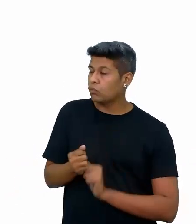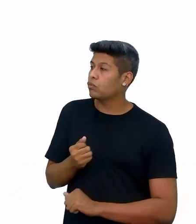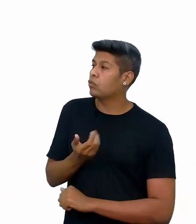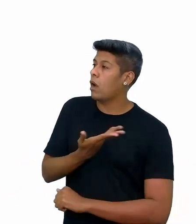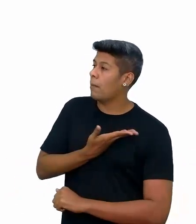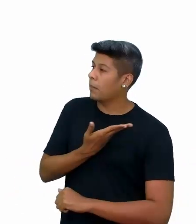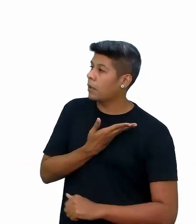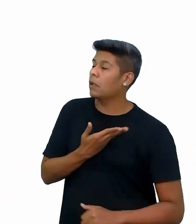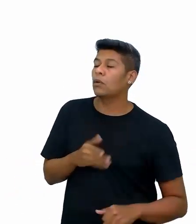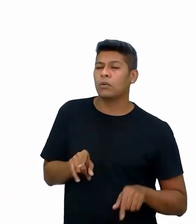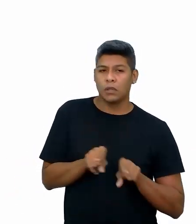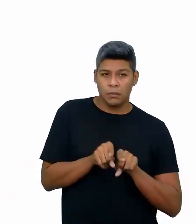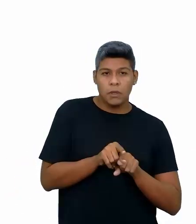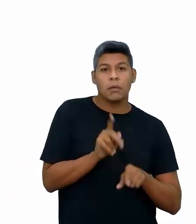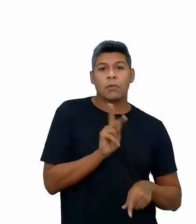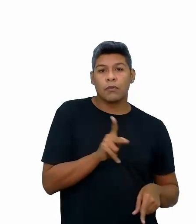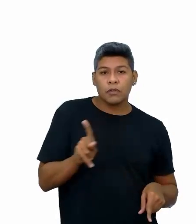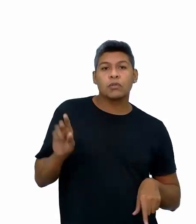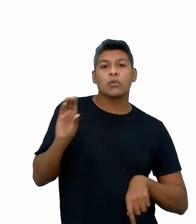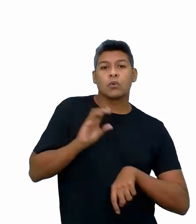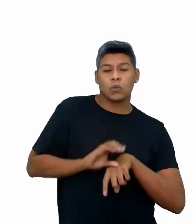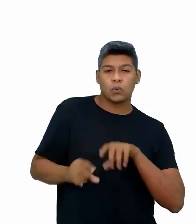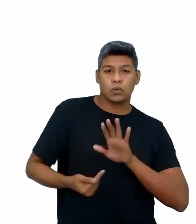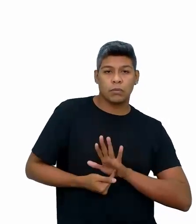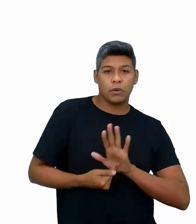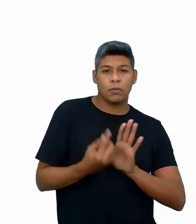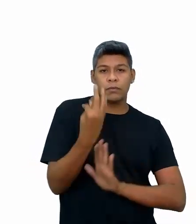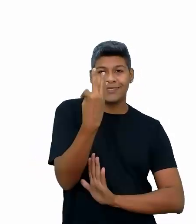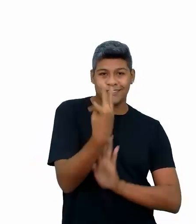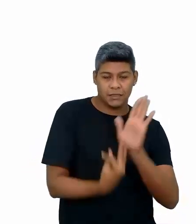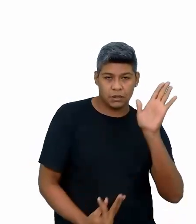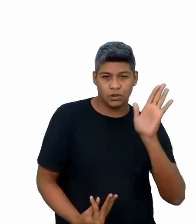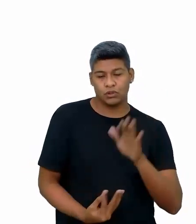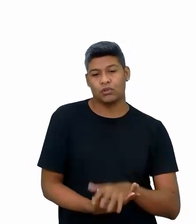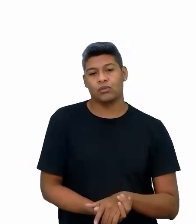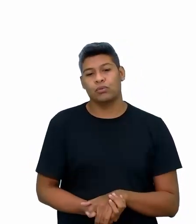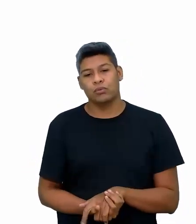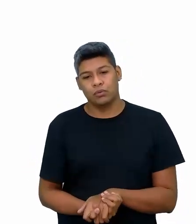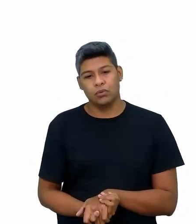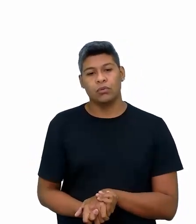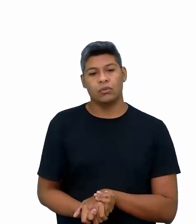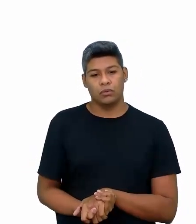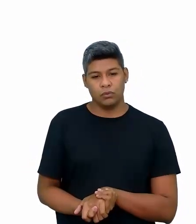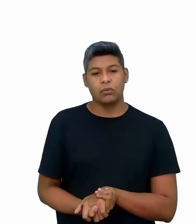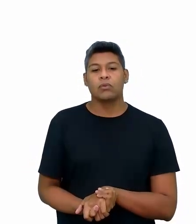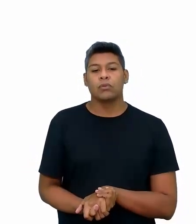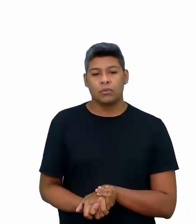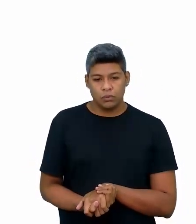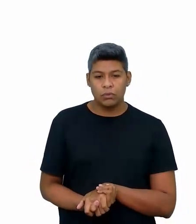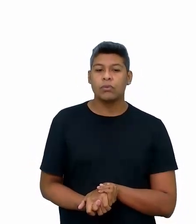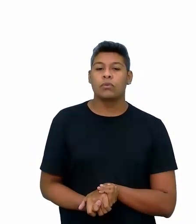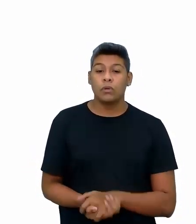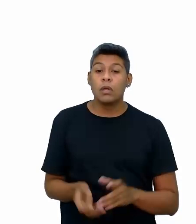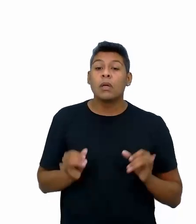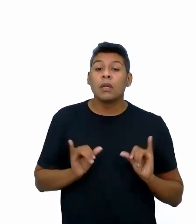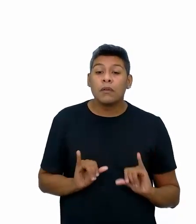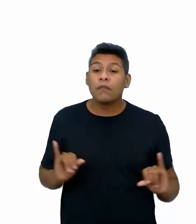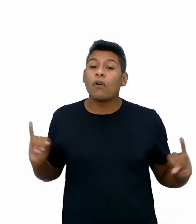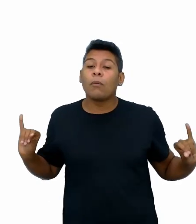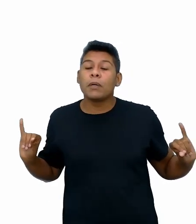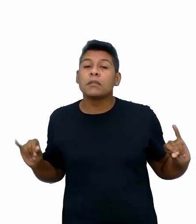professor sobre as informações apresentadas no texto. Então, ele vai poder fazer esse levantamento das informações que